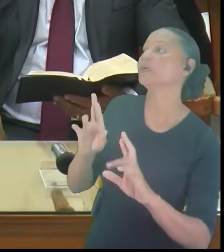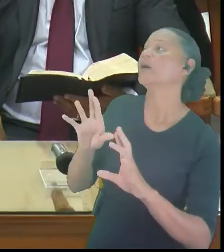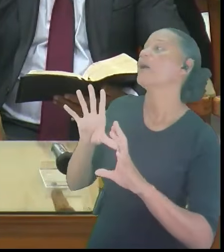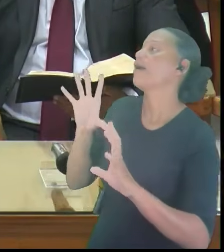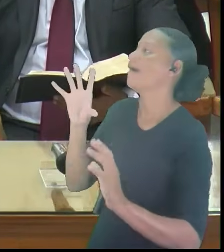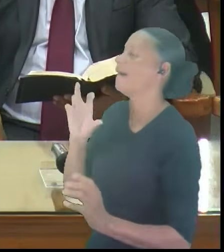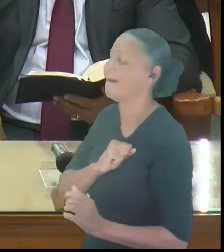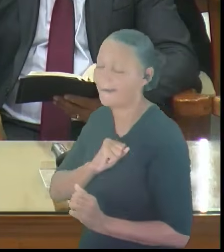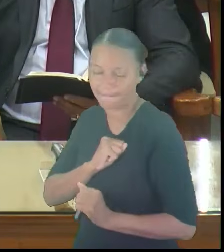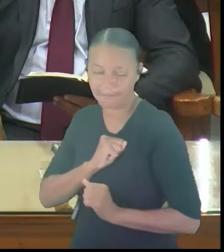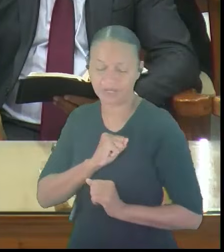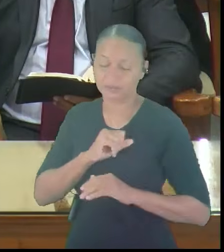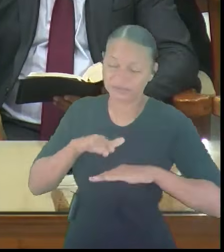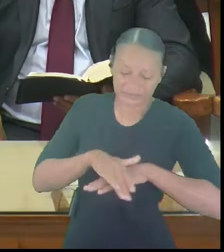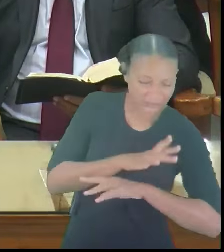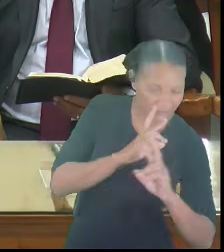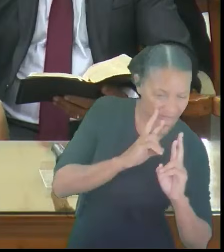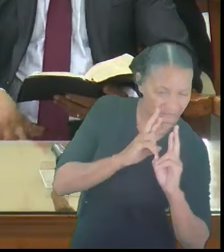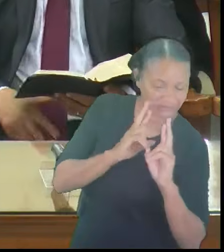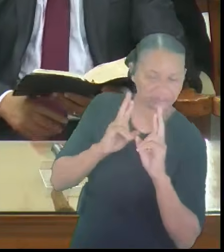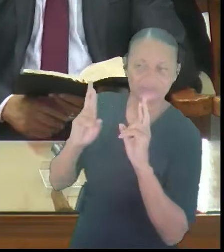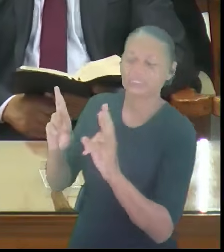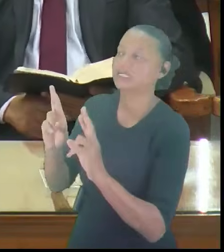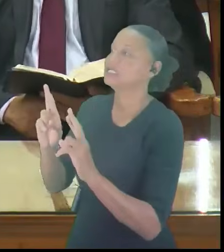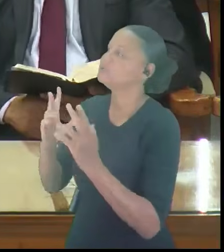e faz as pessoas obedecê-lo.